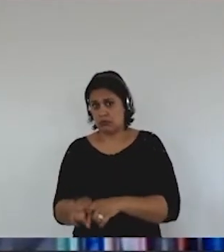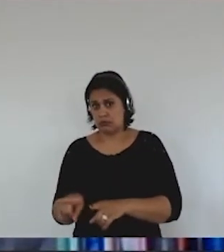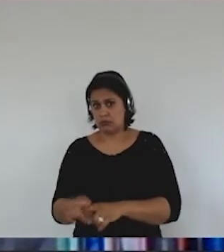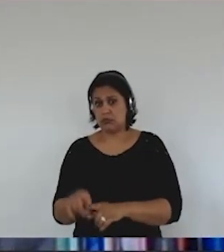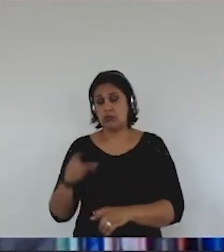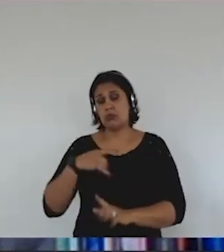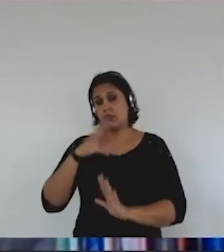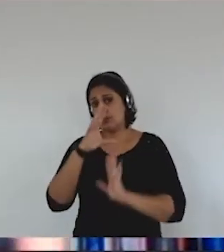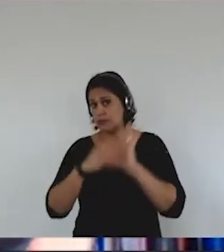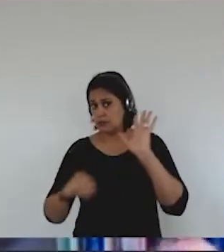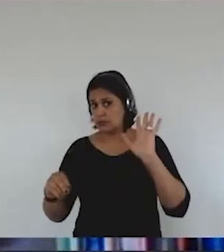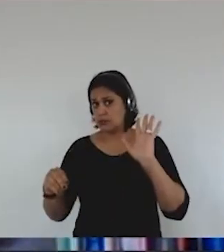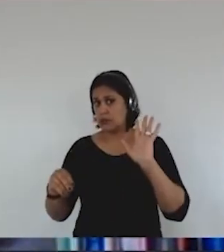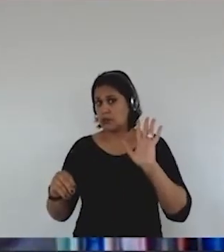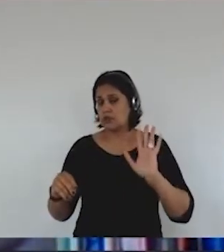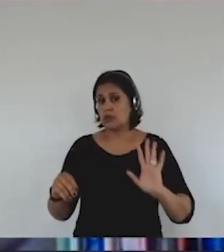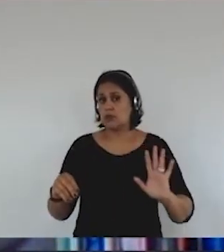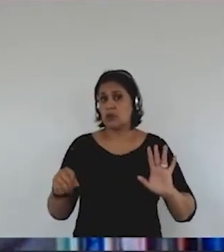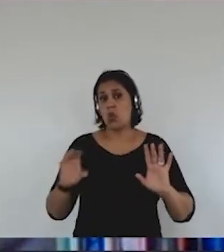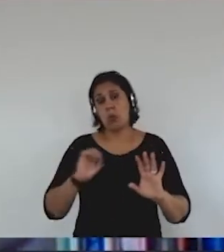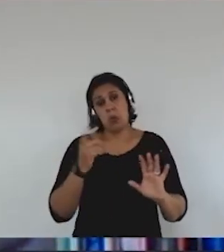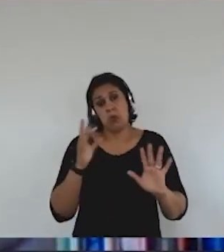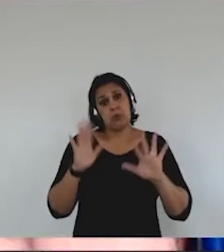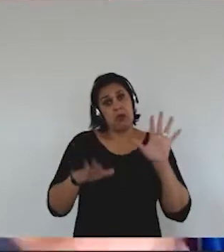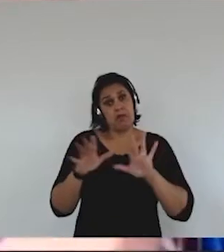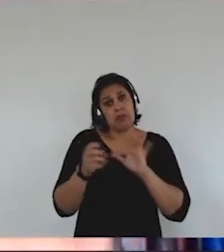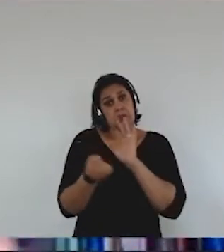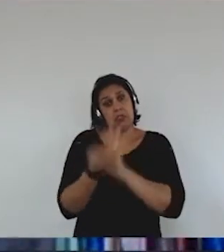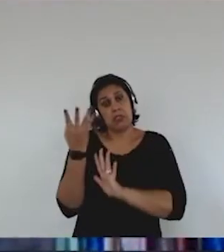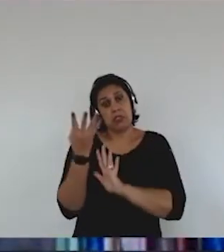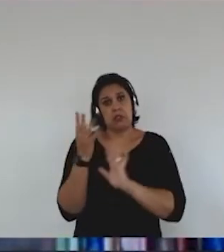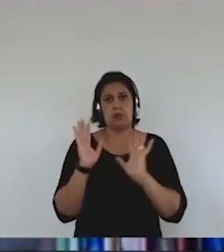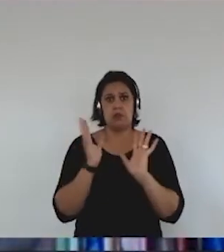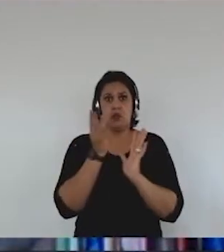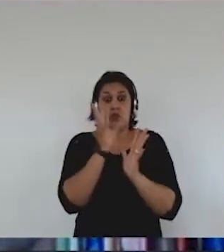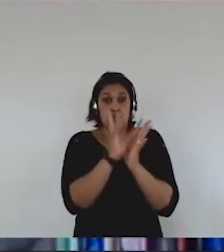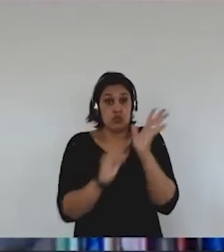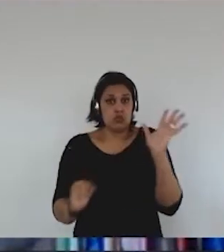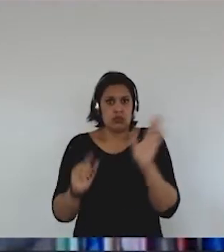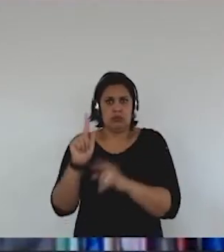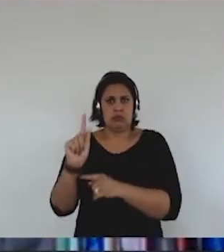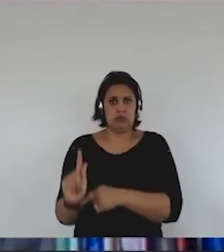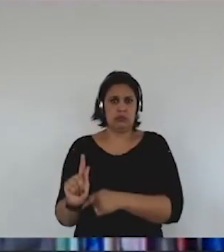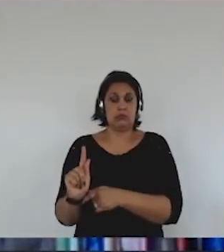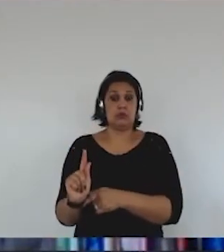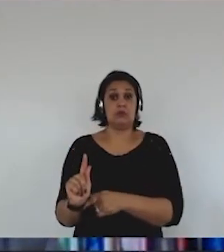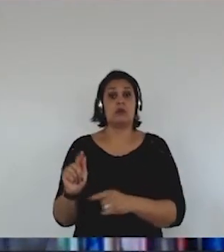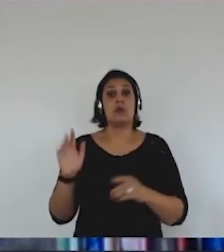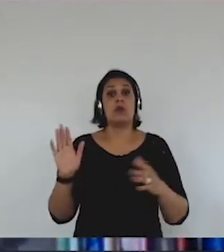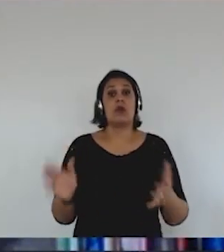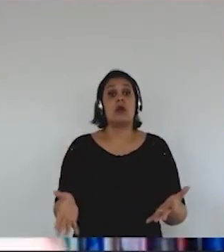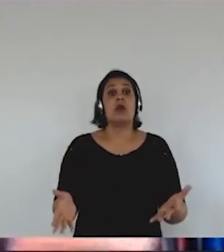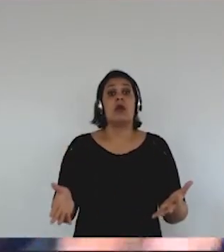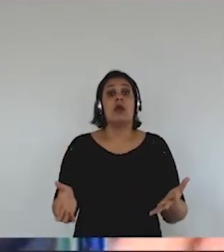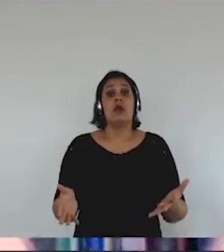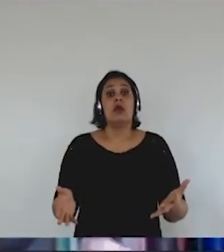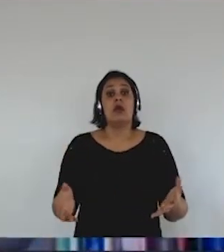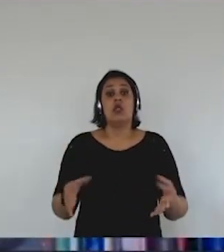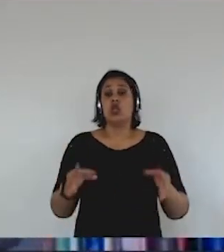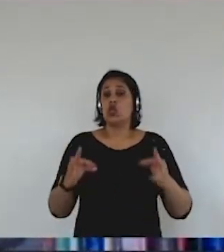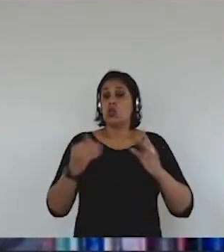ou pelo menos a idealização de um modelo de gestão em cima de todas